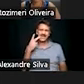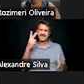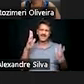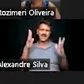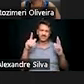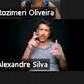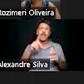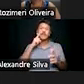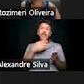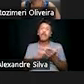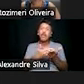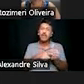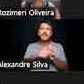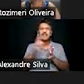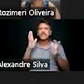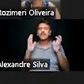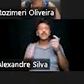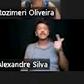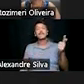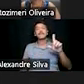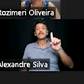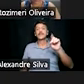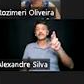quando vai, e é uma coisa interessante, tá?